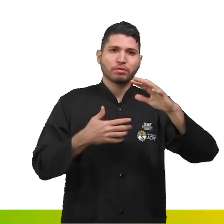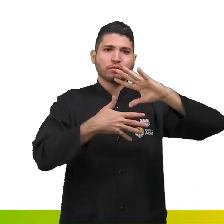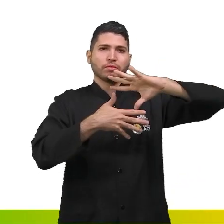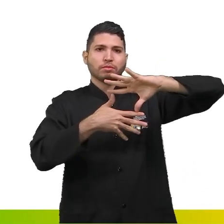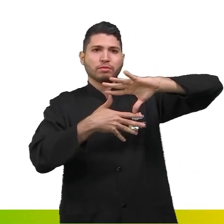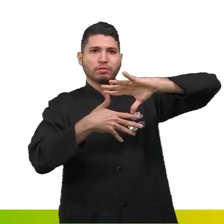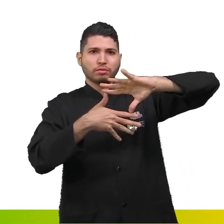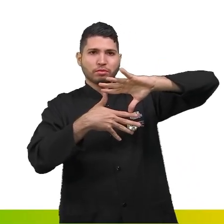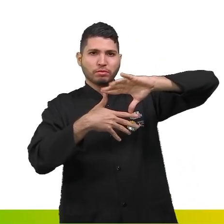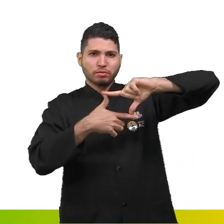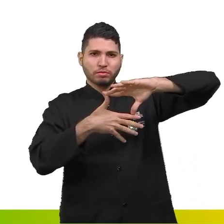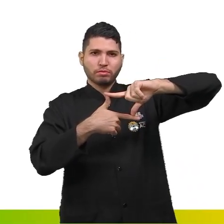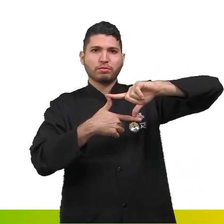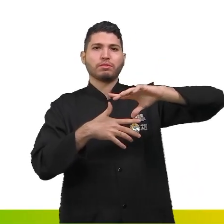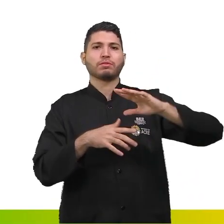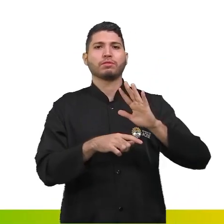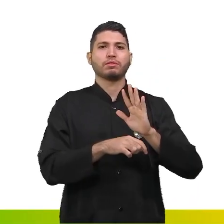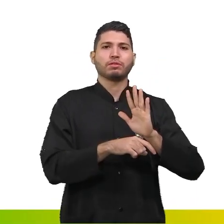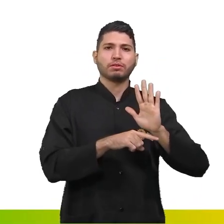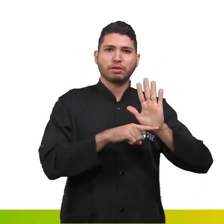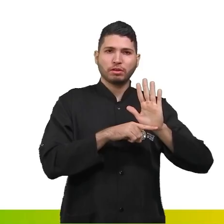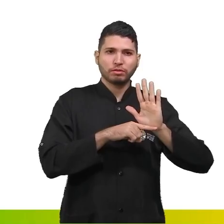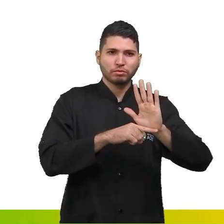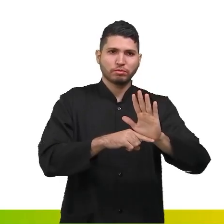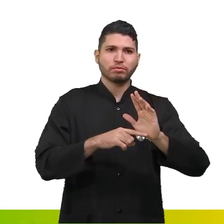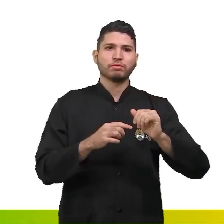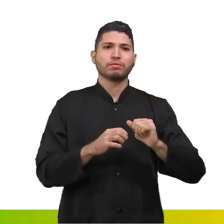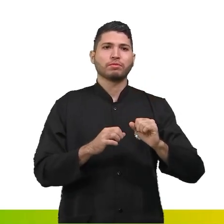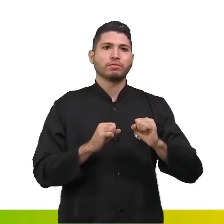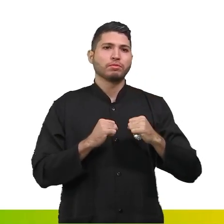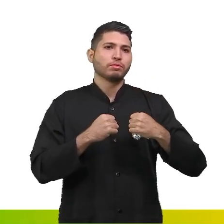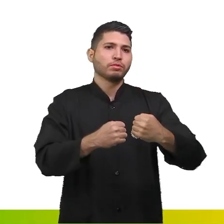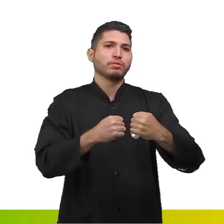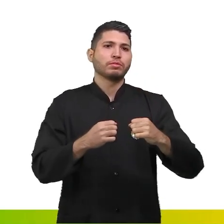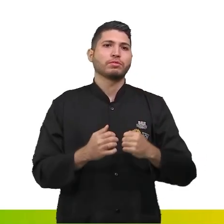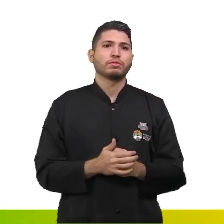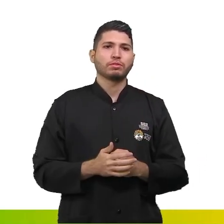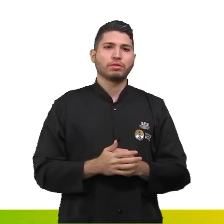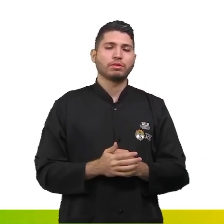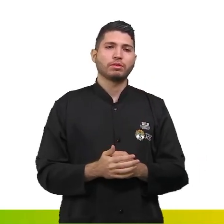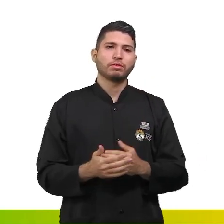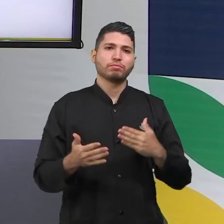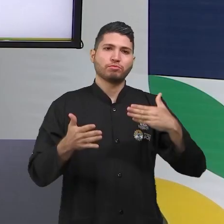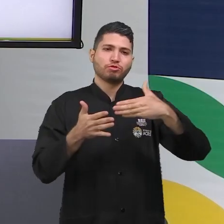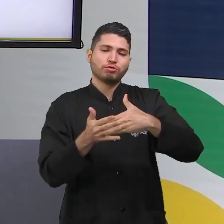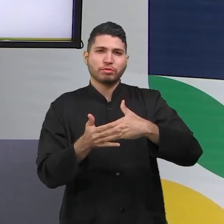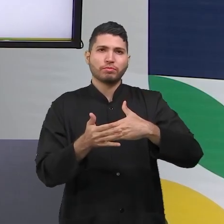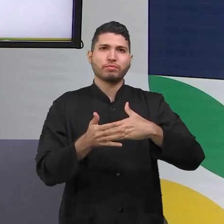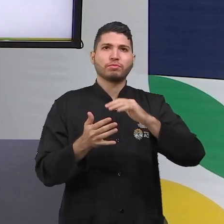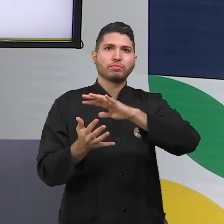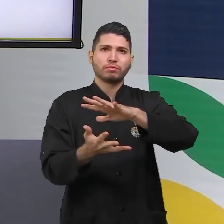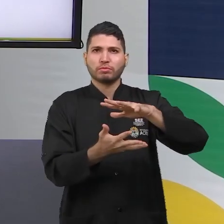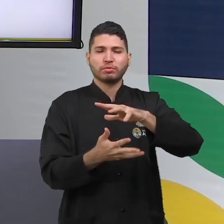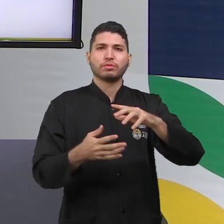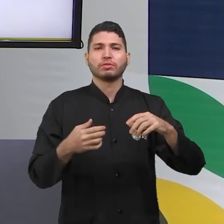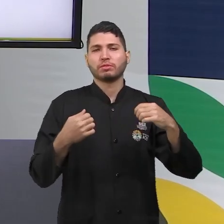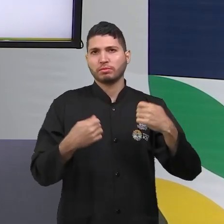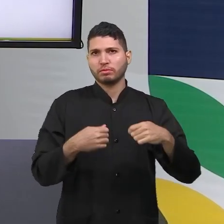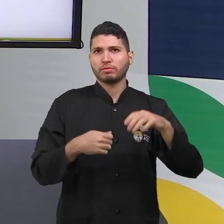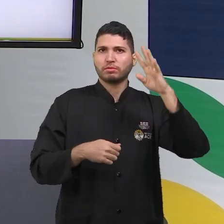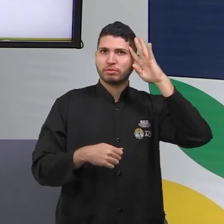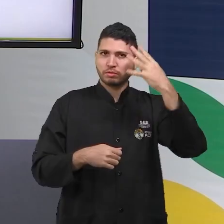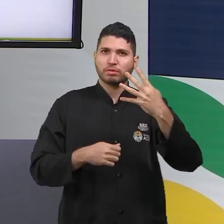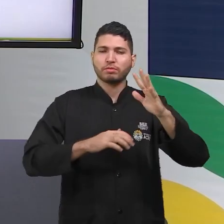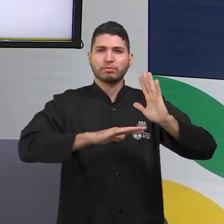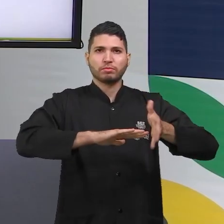enfrentamento a desafios globais, problemas que precisam ser solucionados na